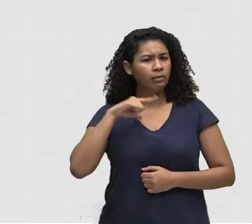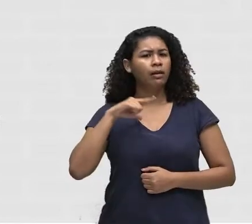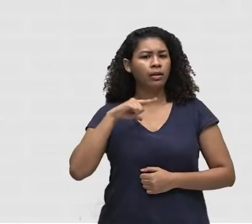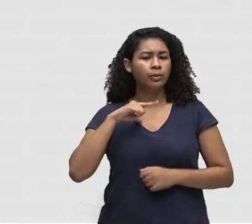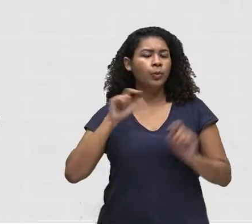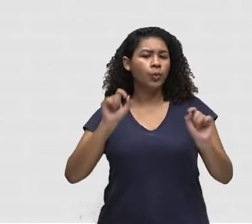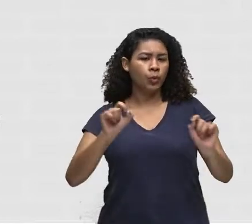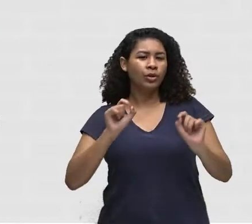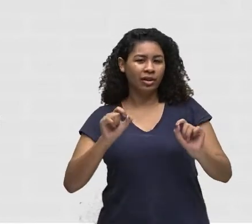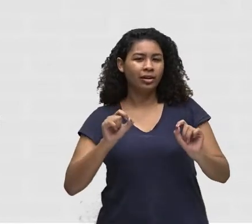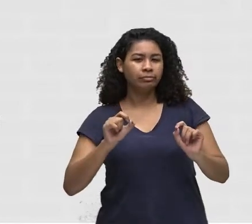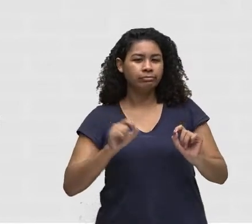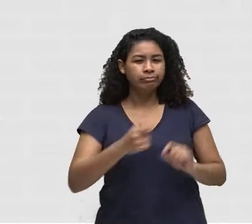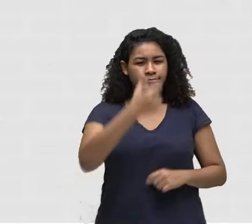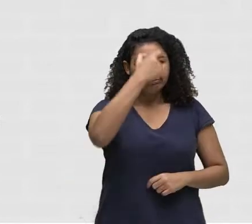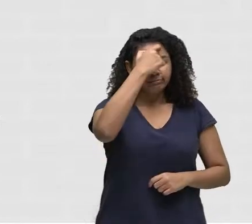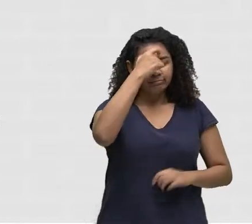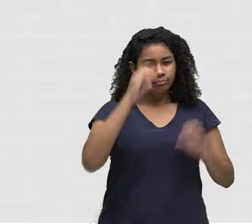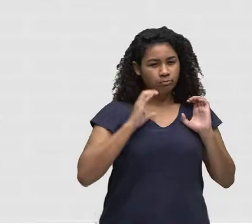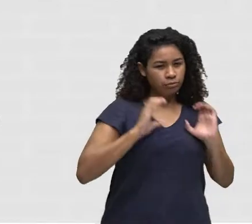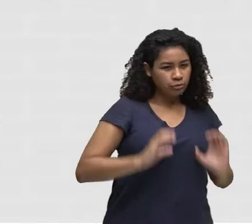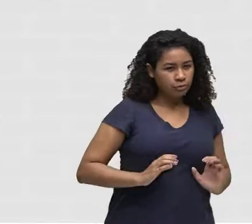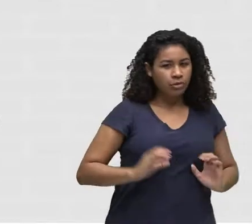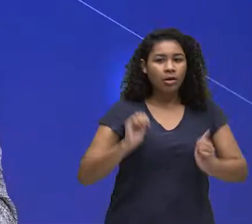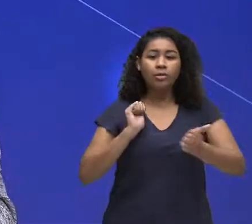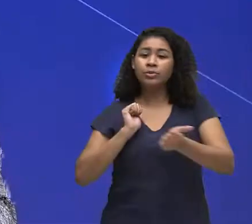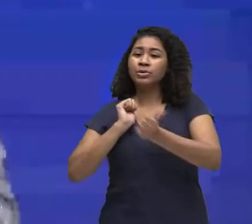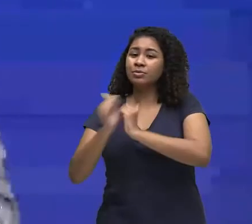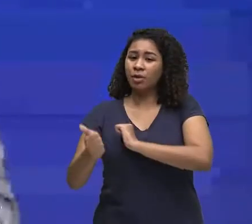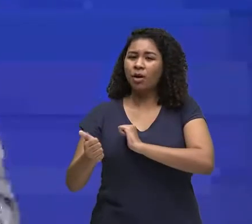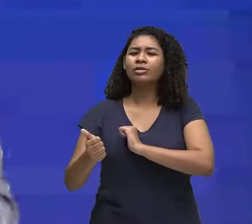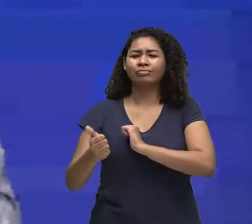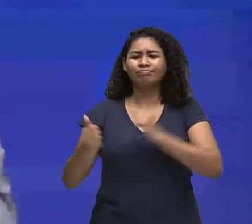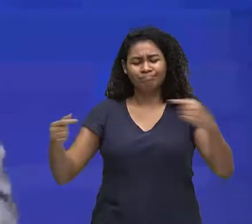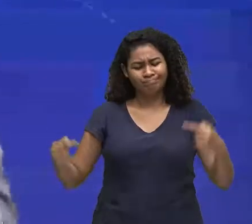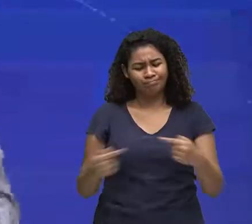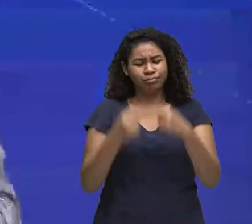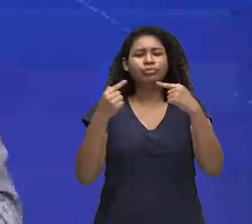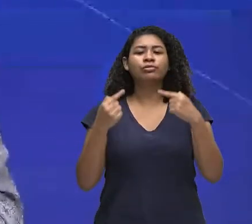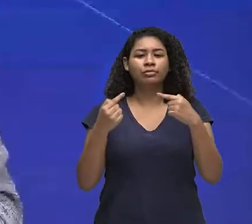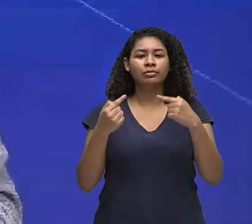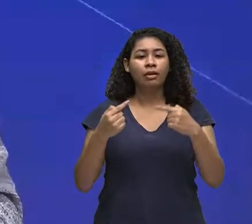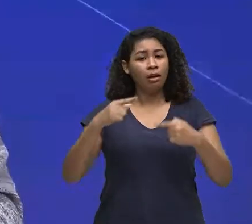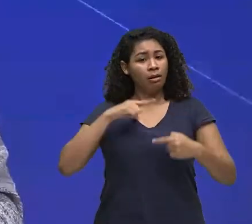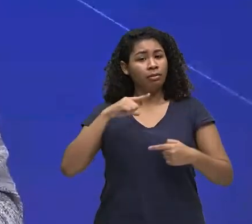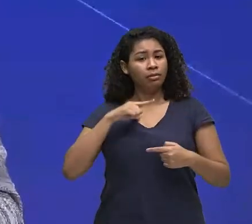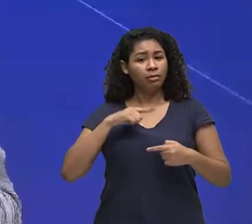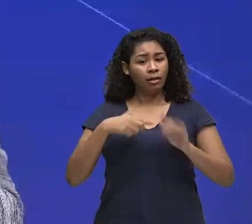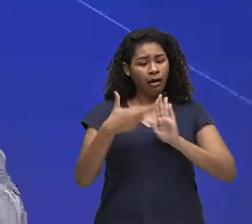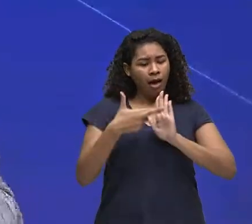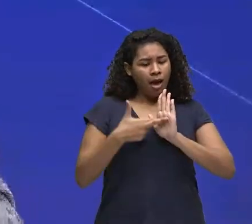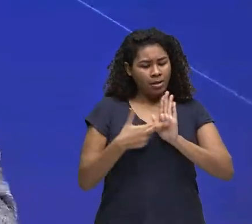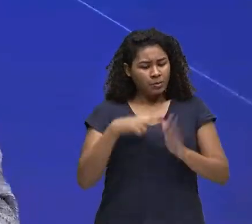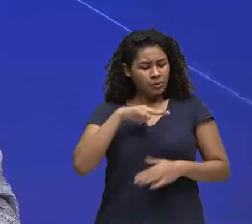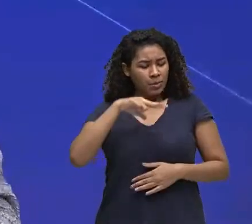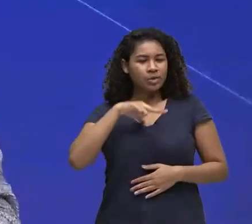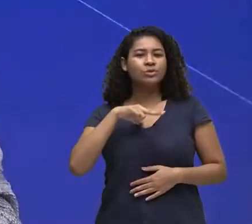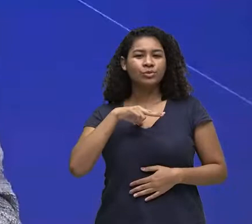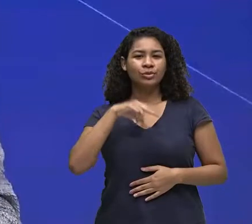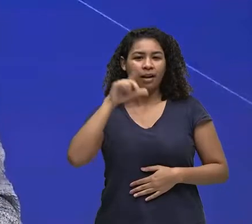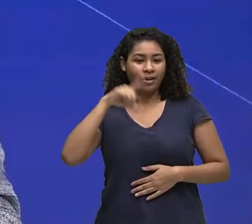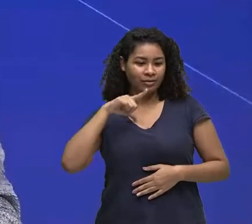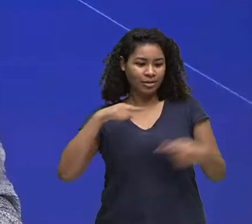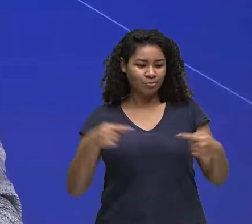esporte, porque existem princípios que são da pessoa e que se manifestam no esporte, né? Não é só o